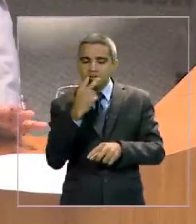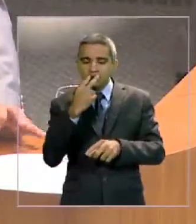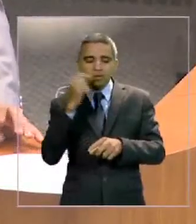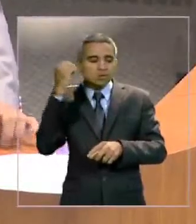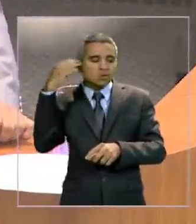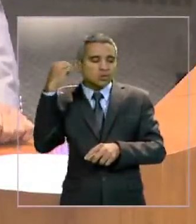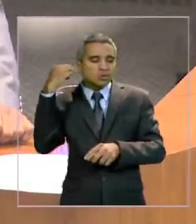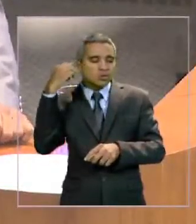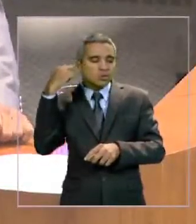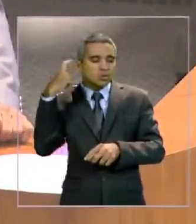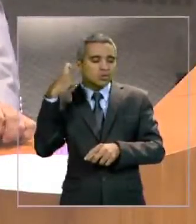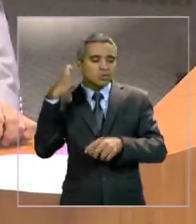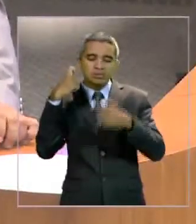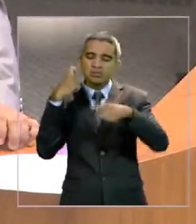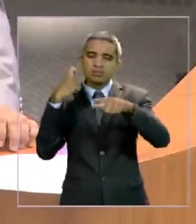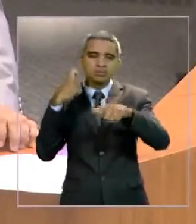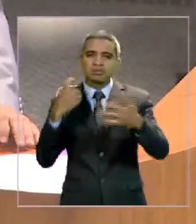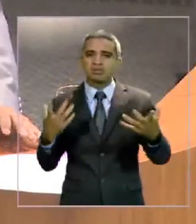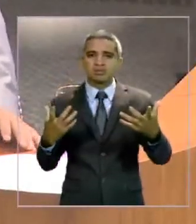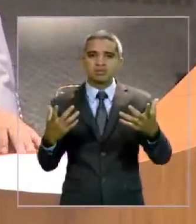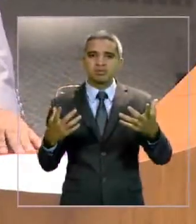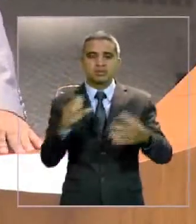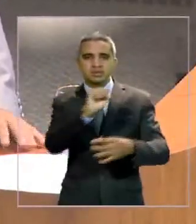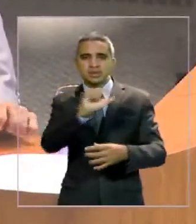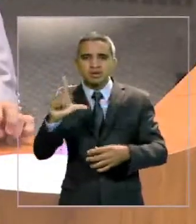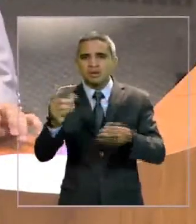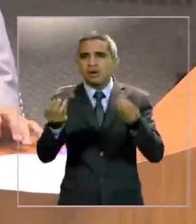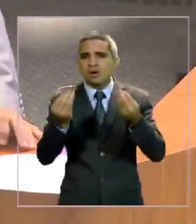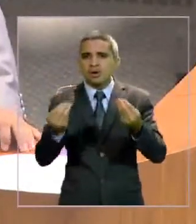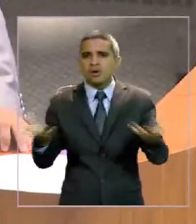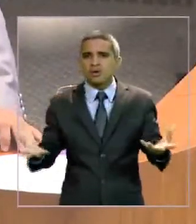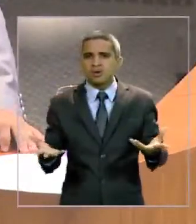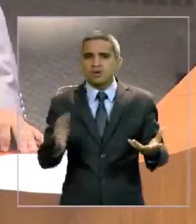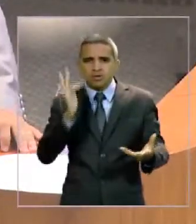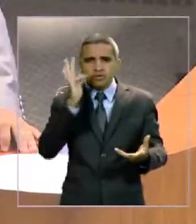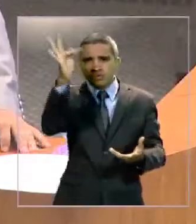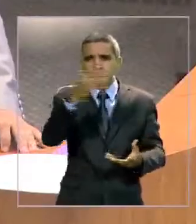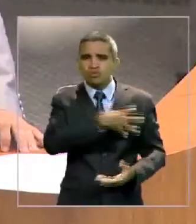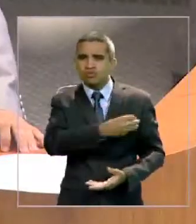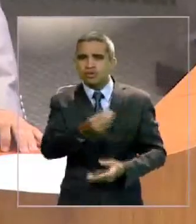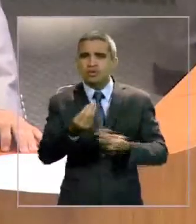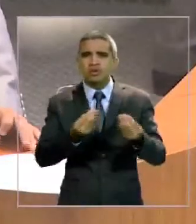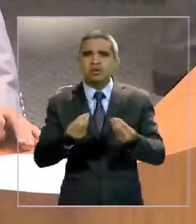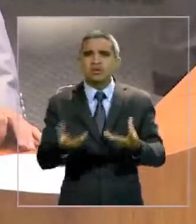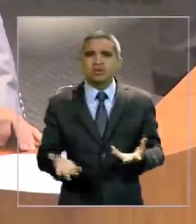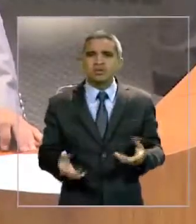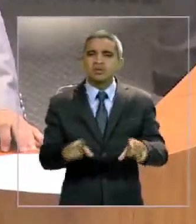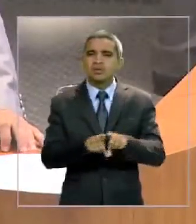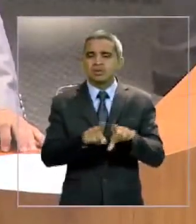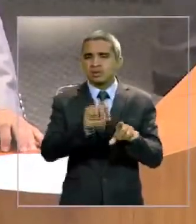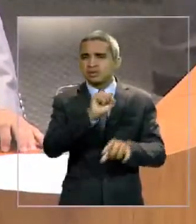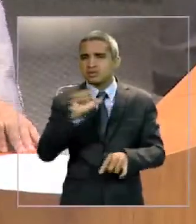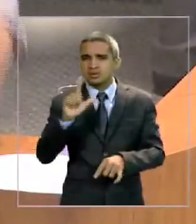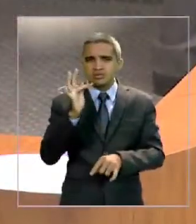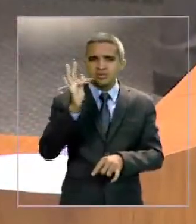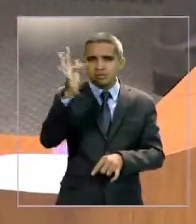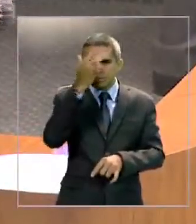espectro de autismo. Indicação nossa 310/2015, no ano passado, logo após uma audiência que tivemos